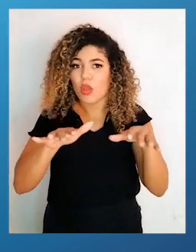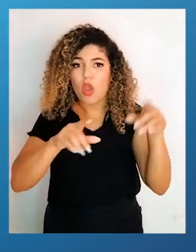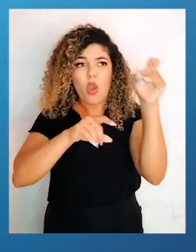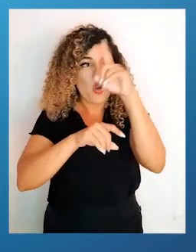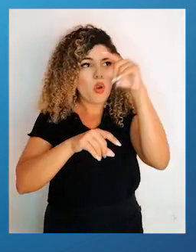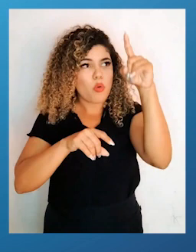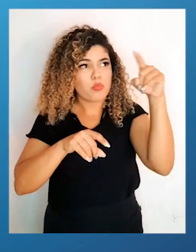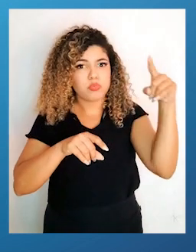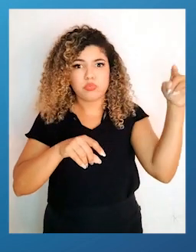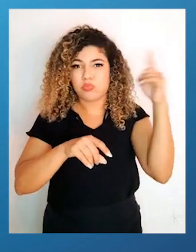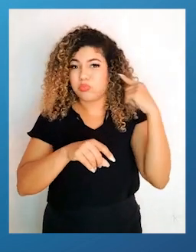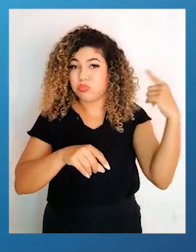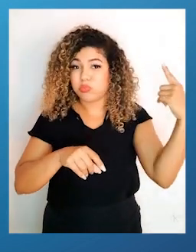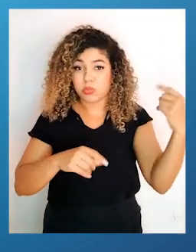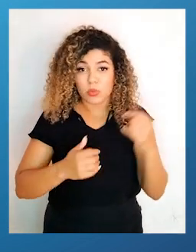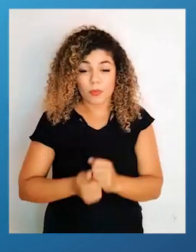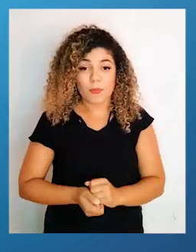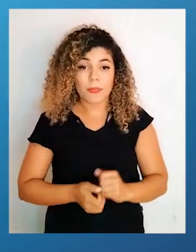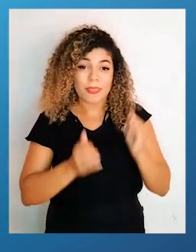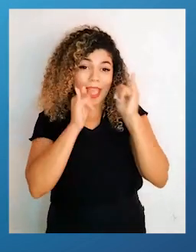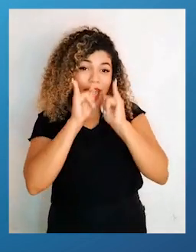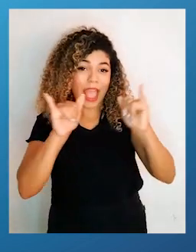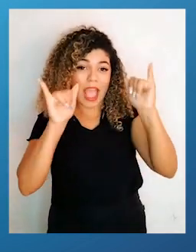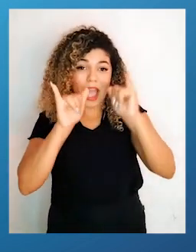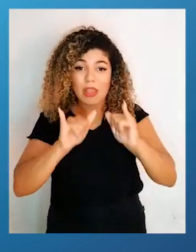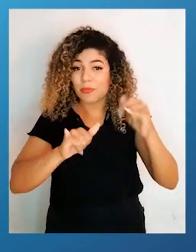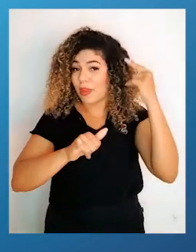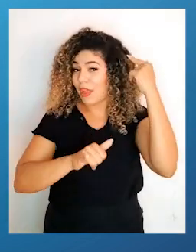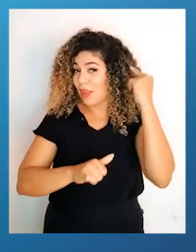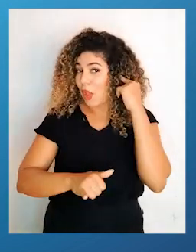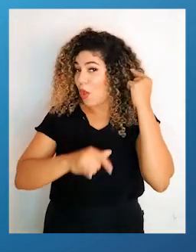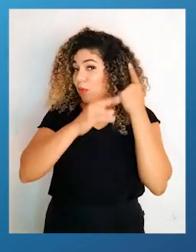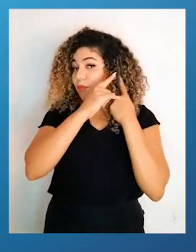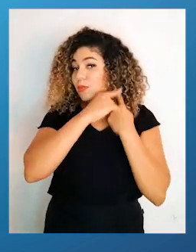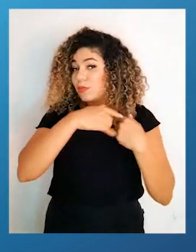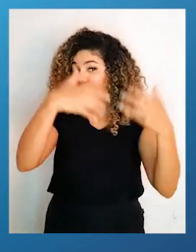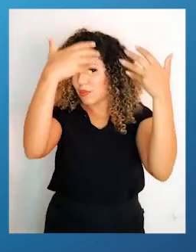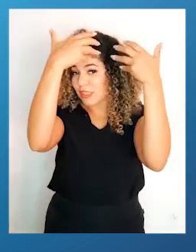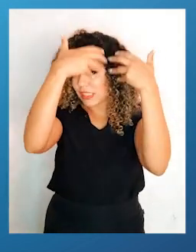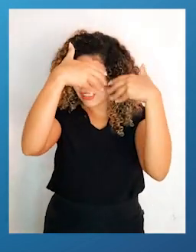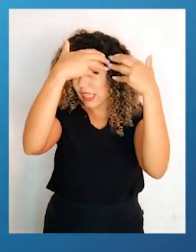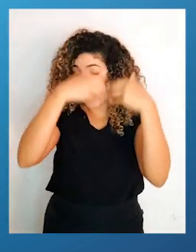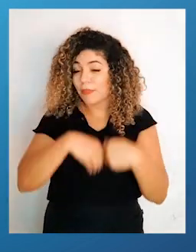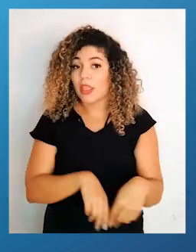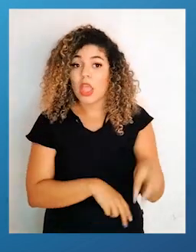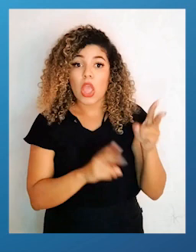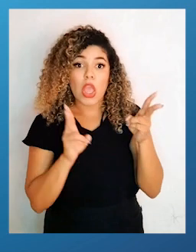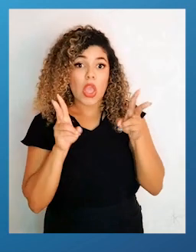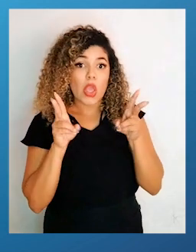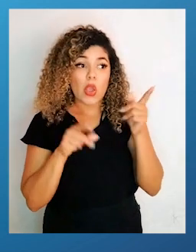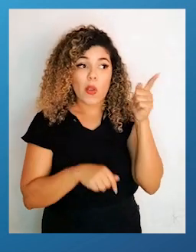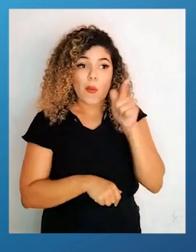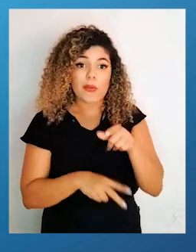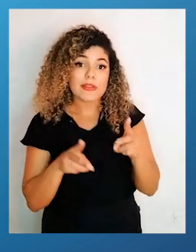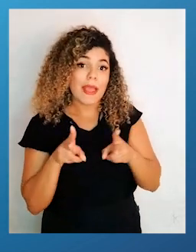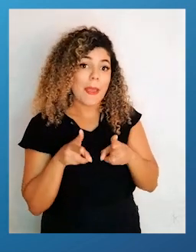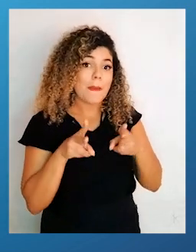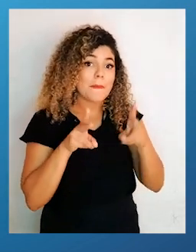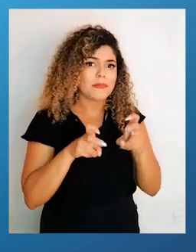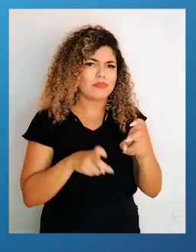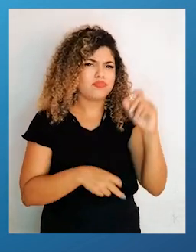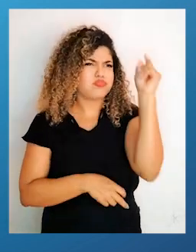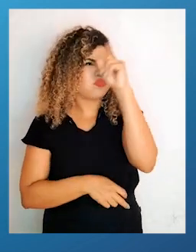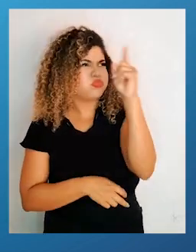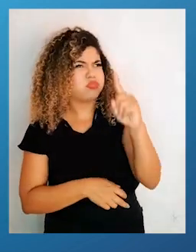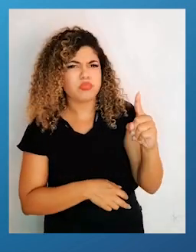nossos ouvidos, e essa informação é levada para o nervo auditivo, que faz justamente a conexão com o sistema nervoso central. E